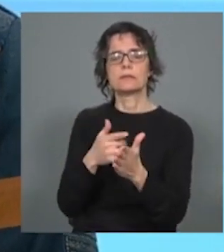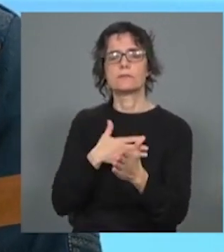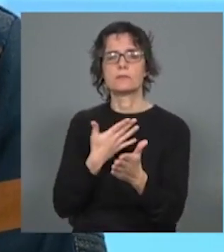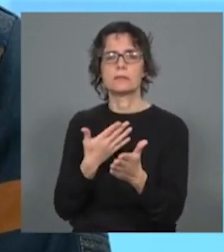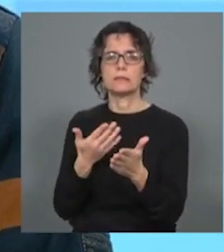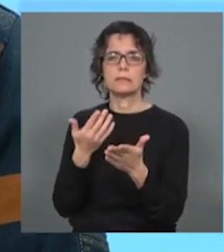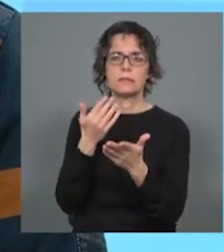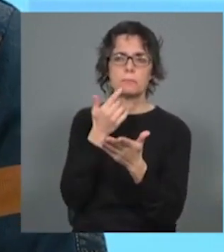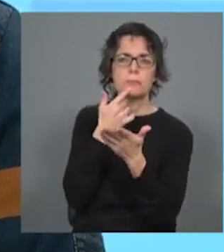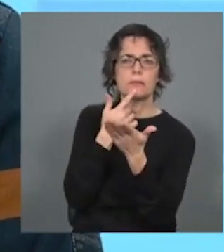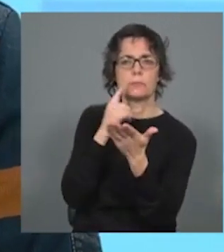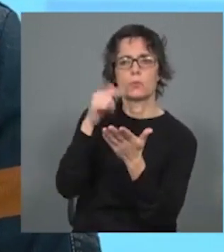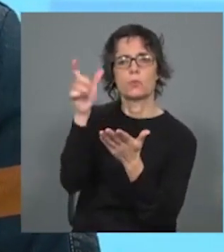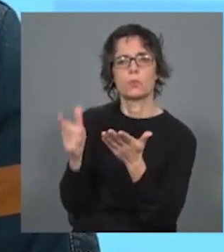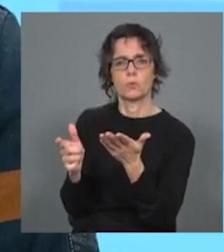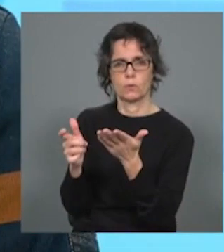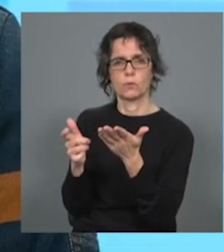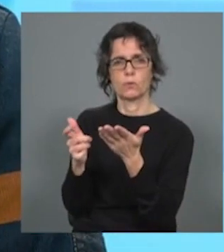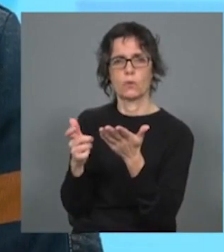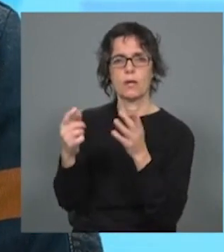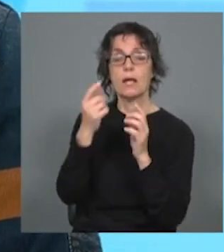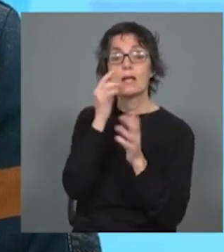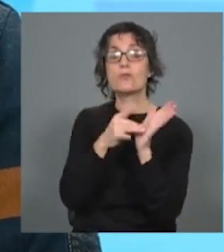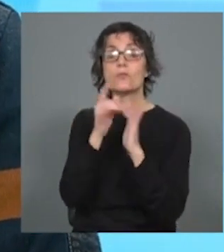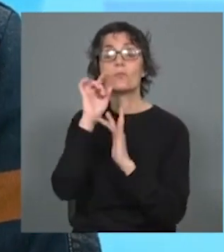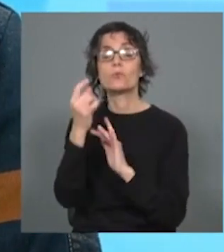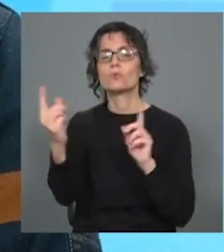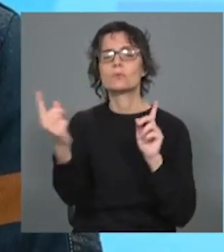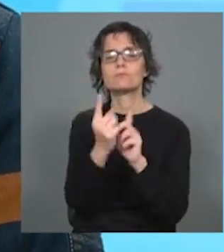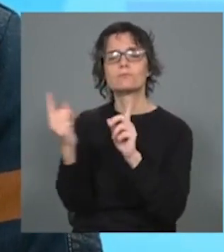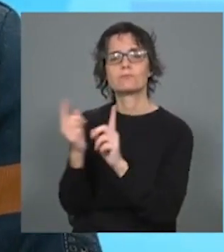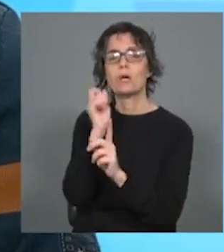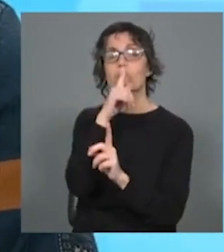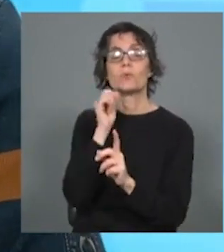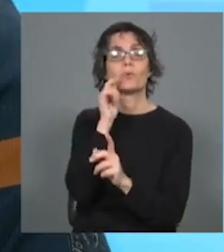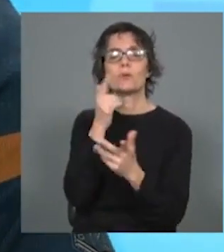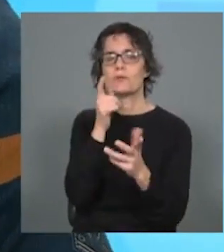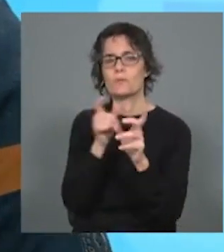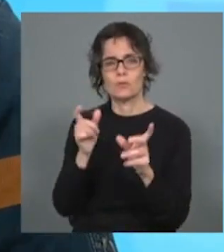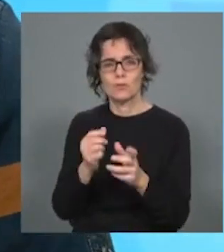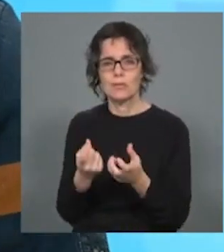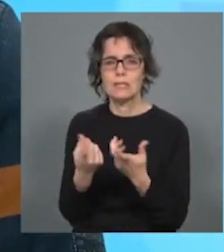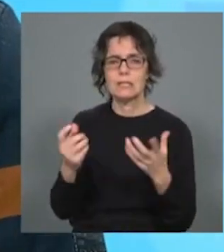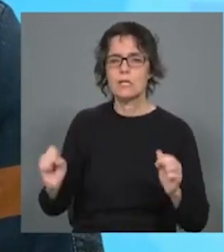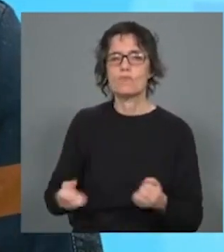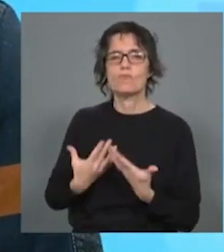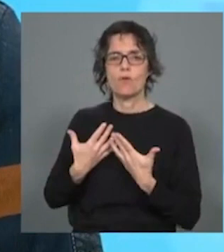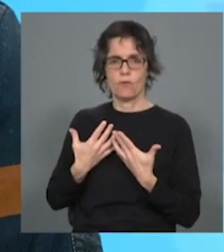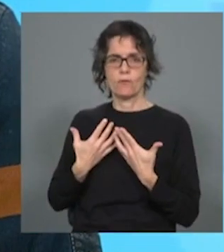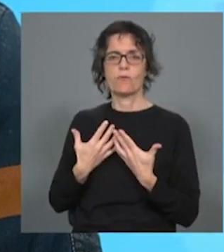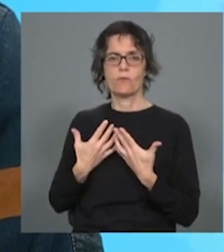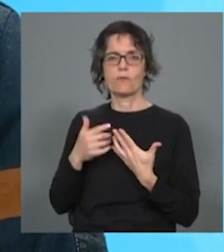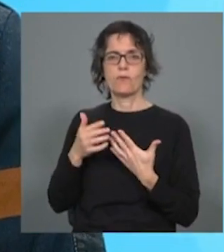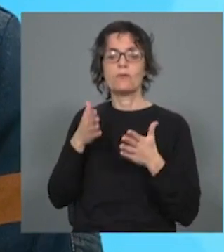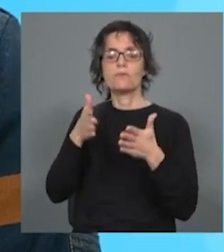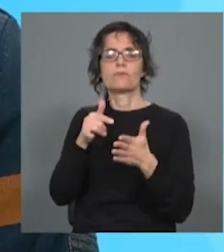ao encontro daqueles que precisa não só de curar, mas também de salvar. Se nós poderíamos definir aqui o centro do